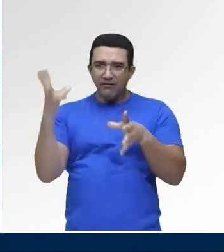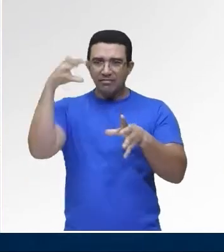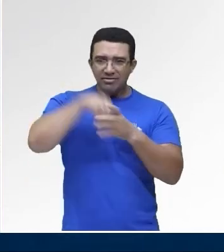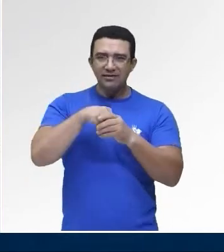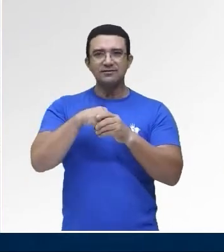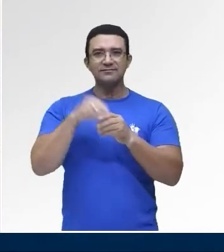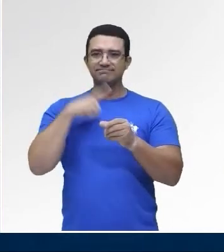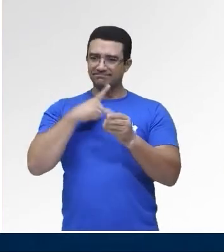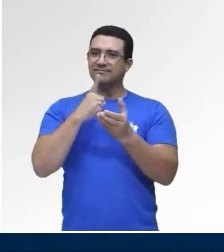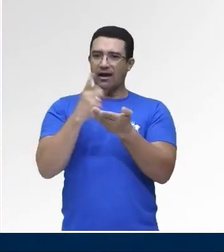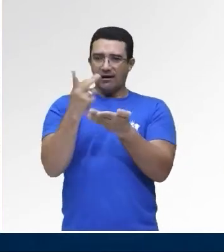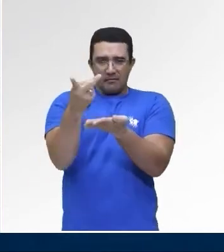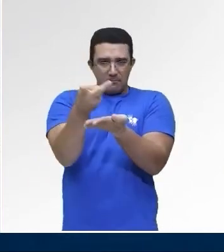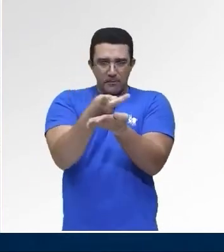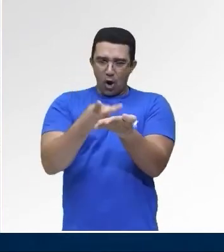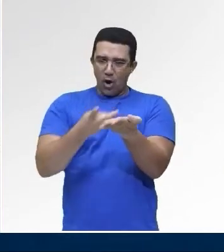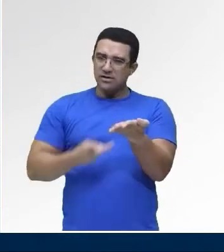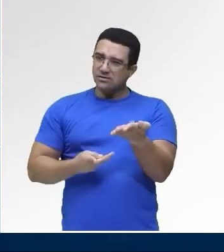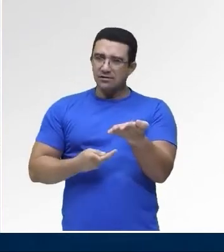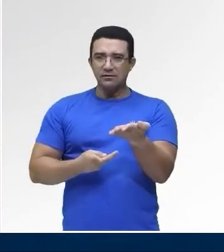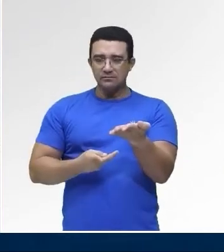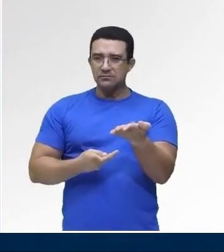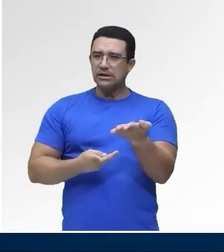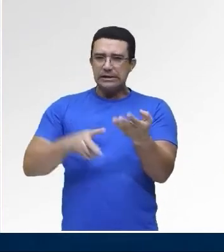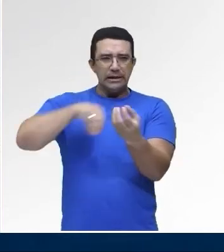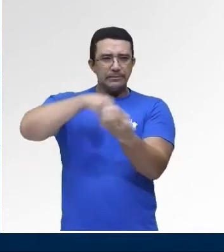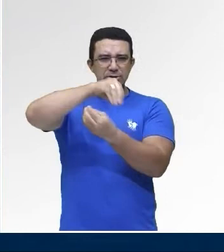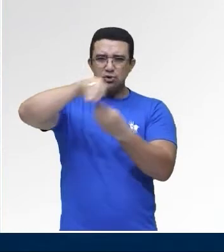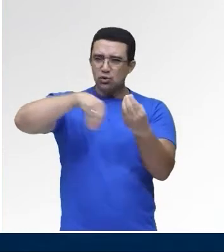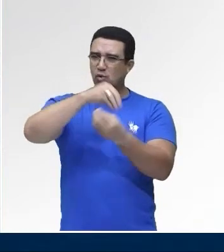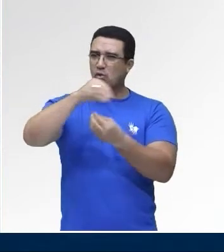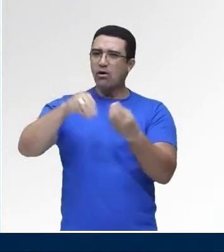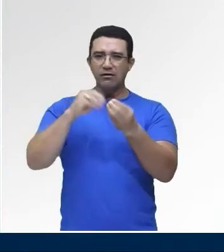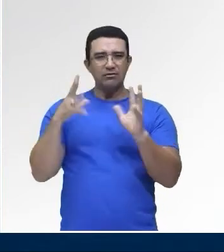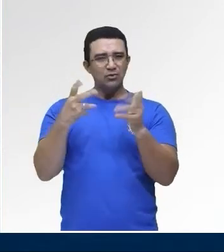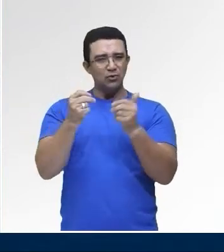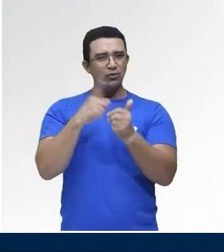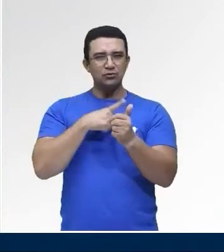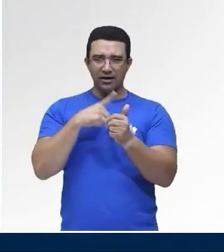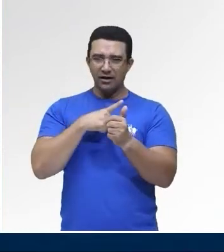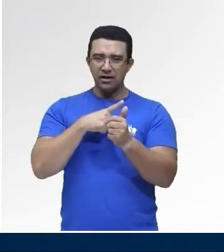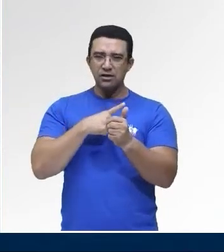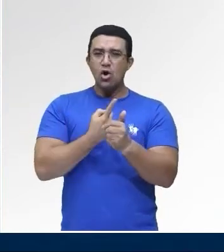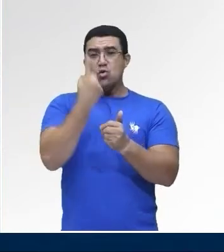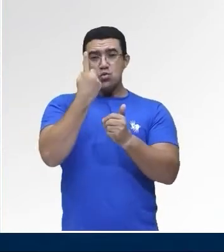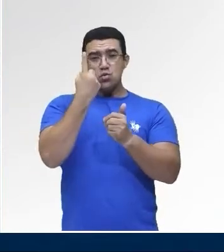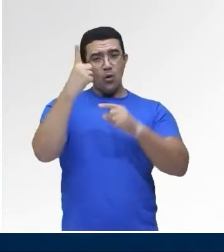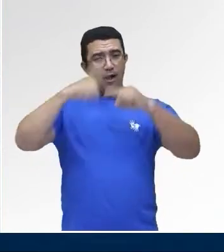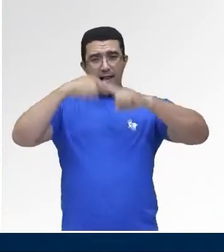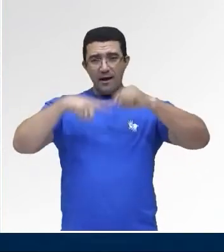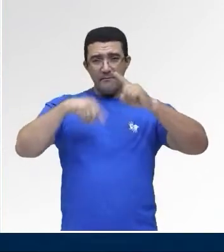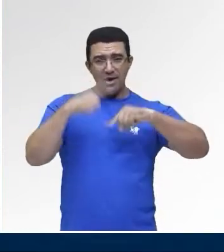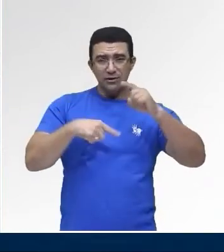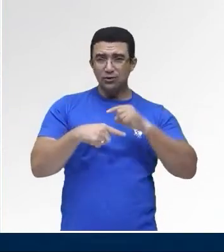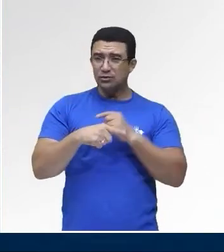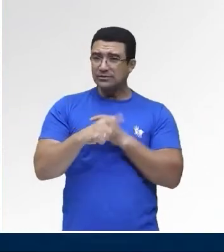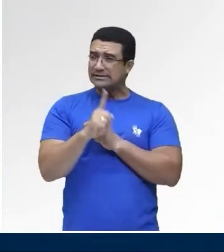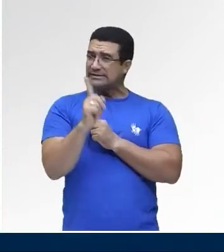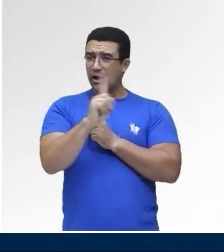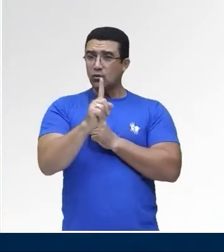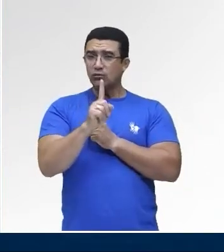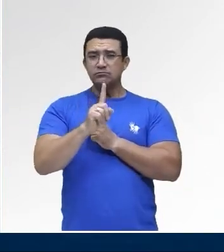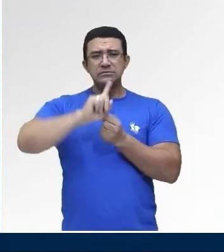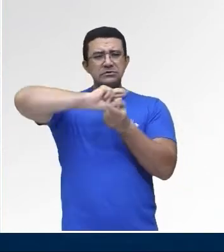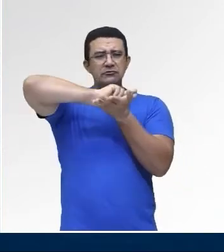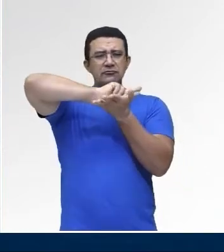É justamente um composto, né? Não é só um elemento. A poesia não é só um elemento, são vários elementos